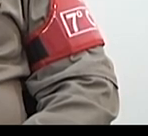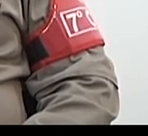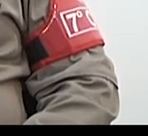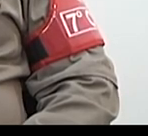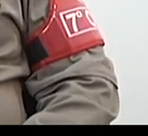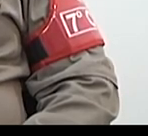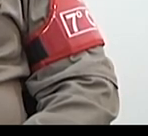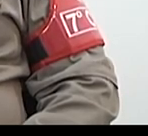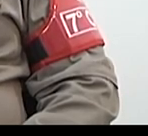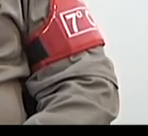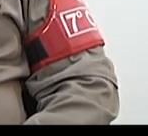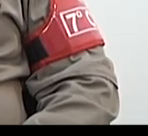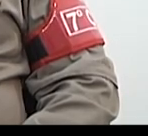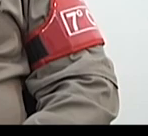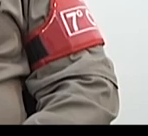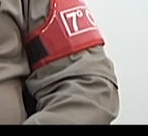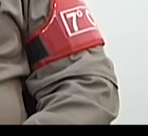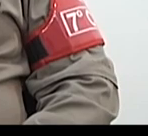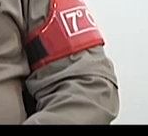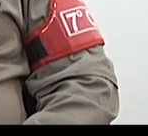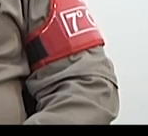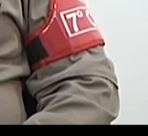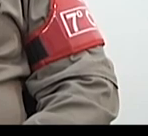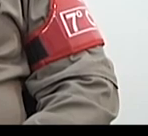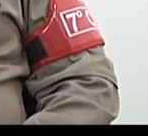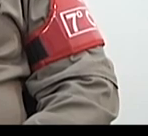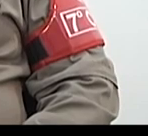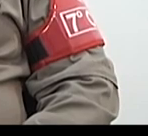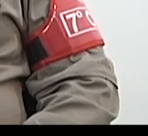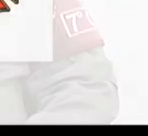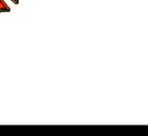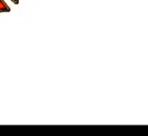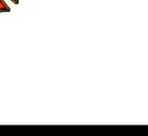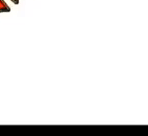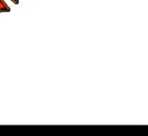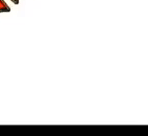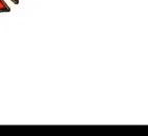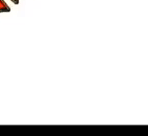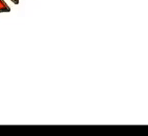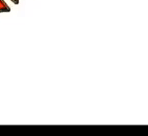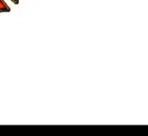sempre se esse fogão está em condições e que não tenha nenhum tipo de vazamento.